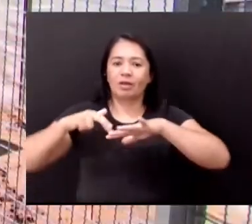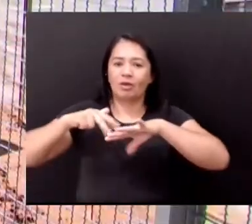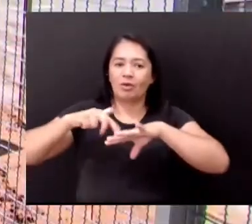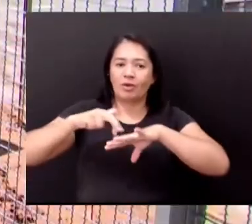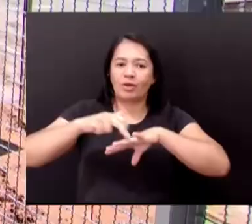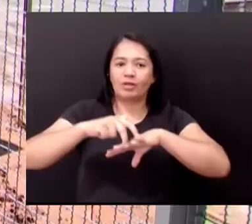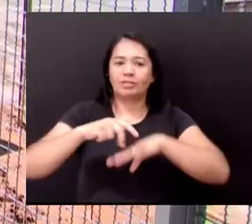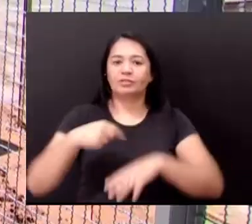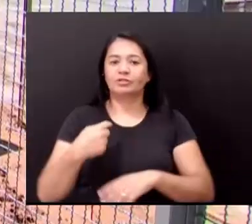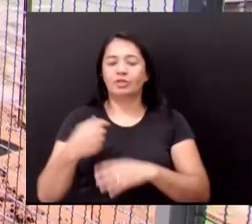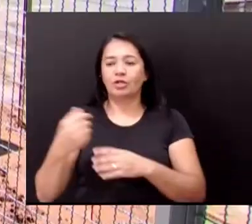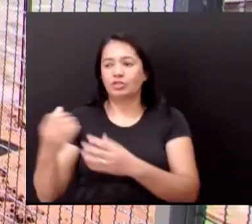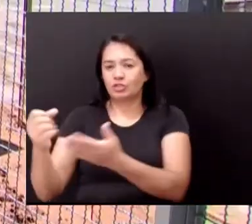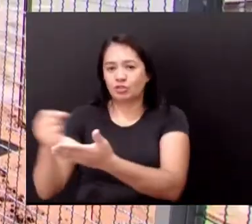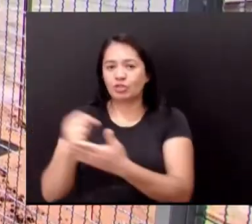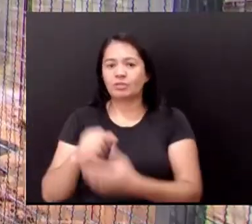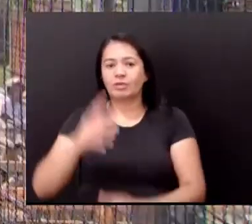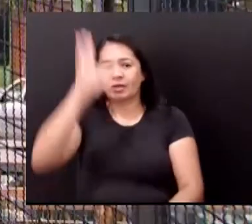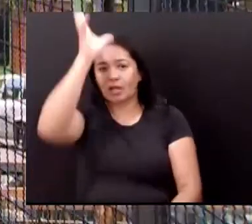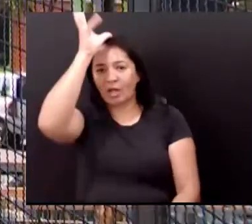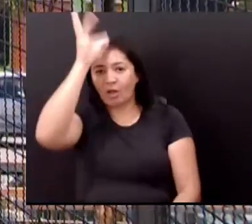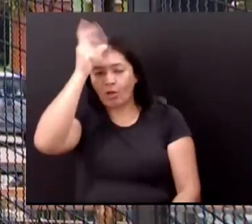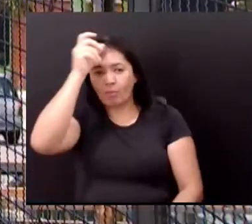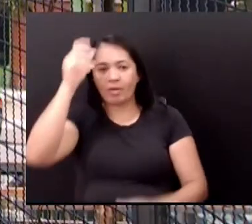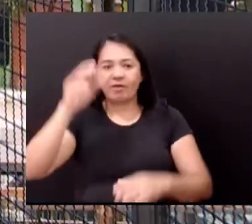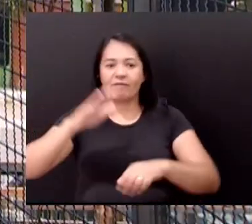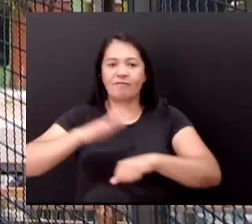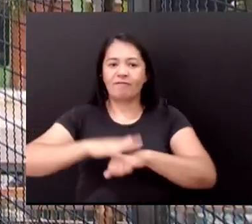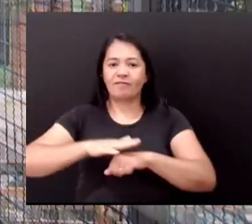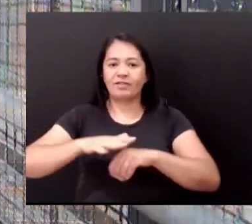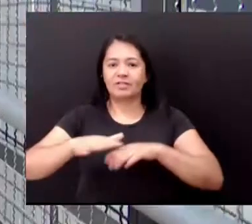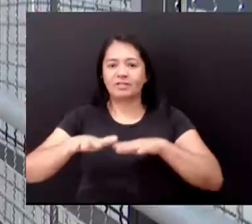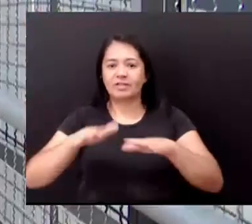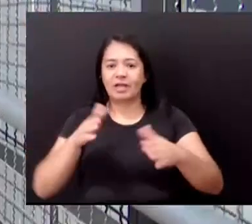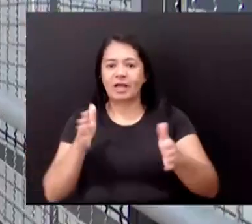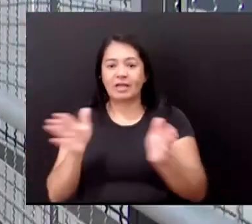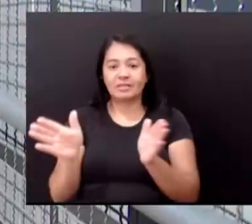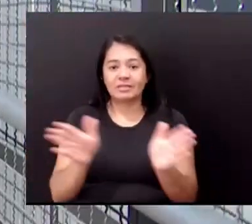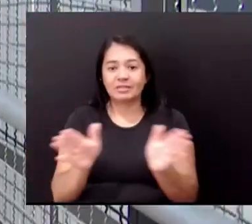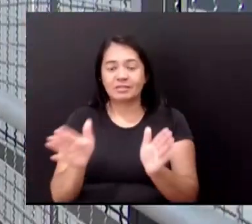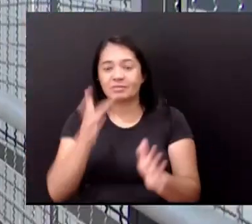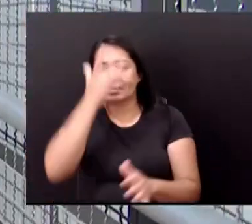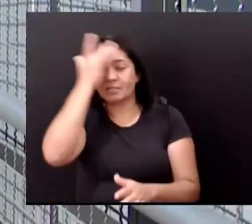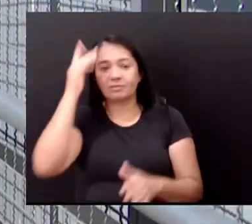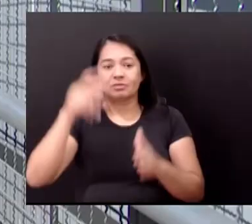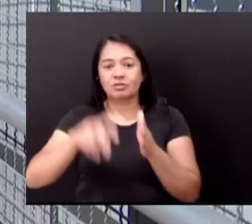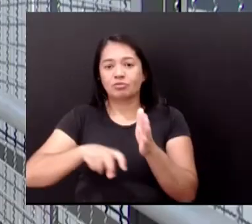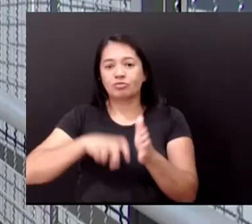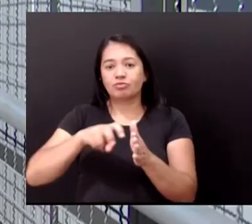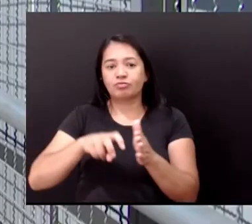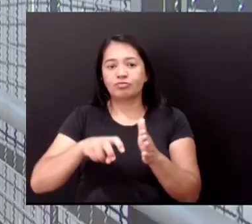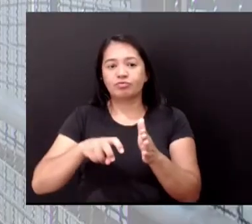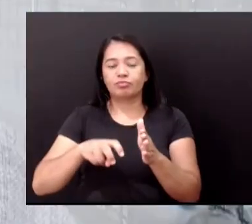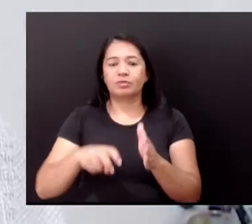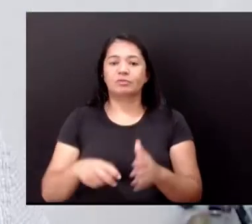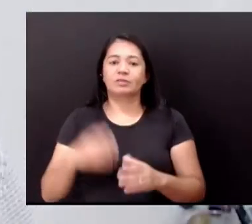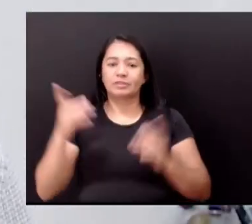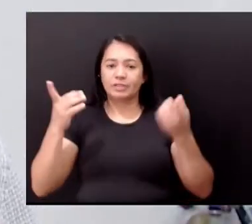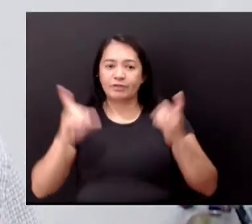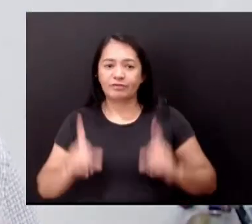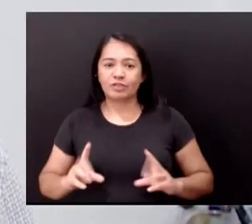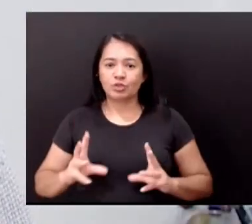aqui para fazer um negócio que dá mais mobilidade para as pessoas que têm dificuldade de locomoção. Então, tudo isso que está sendo